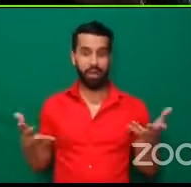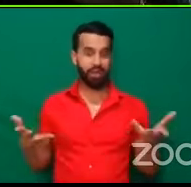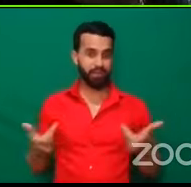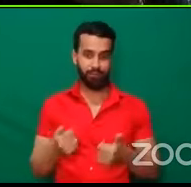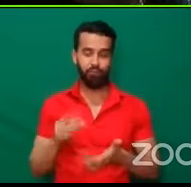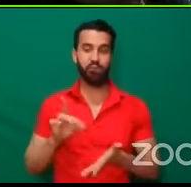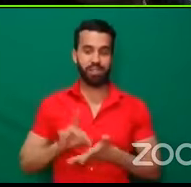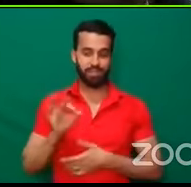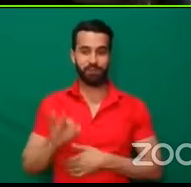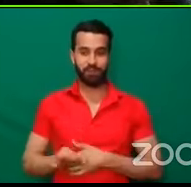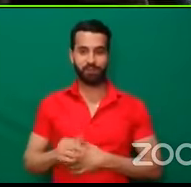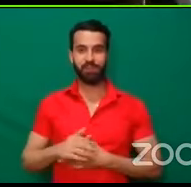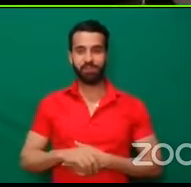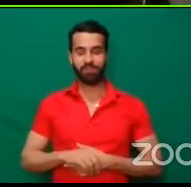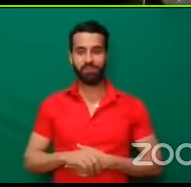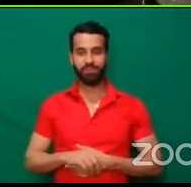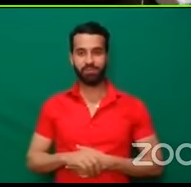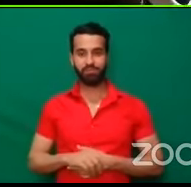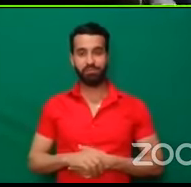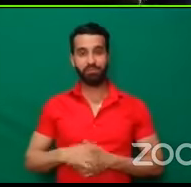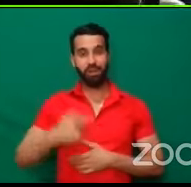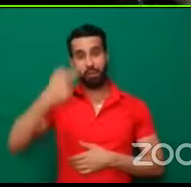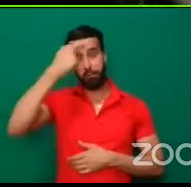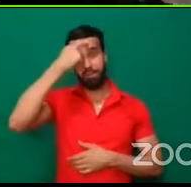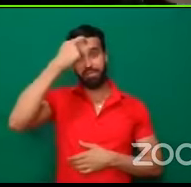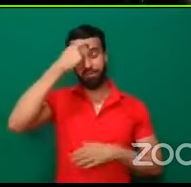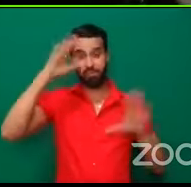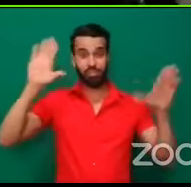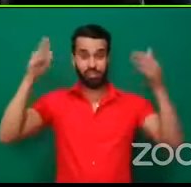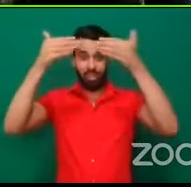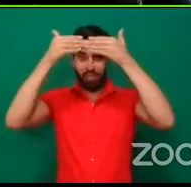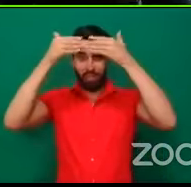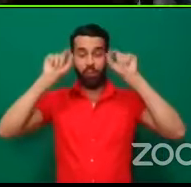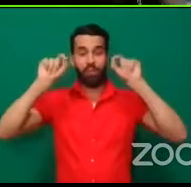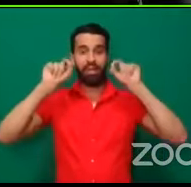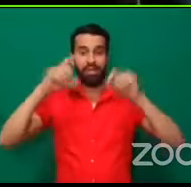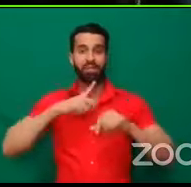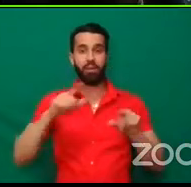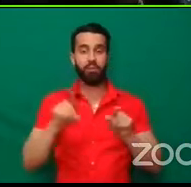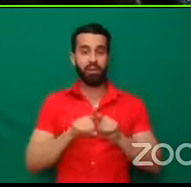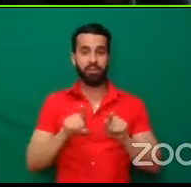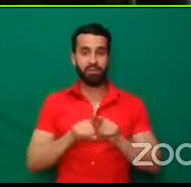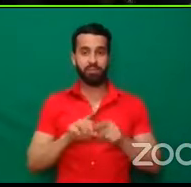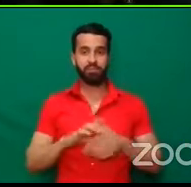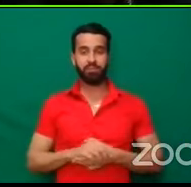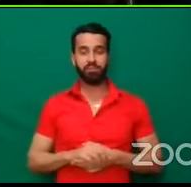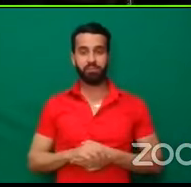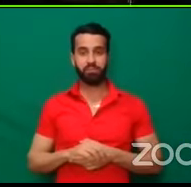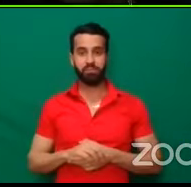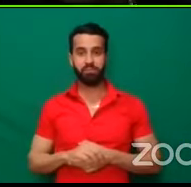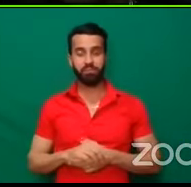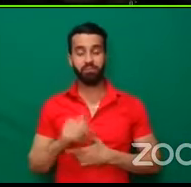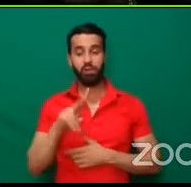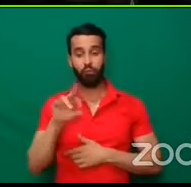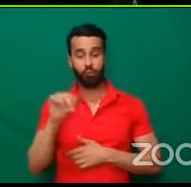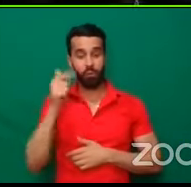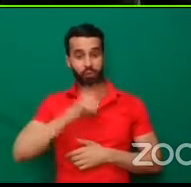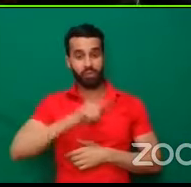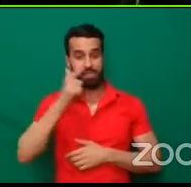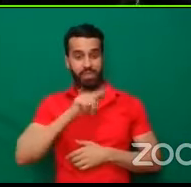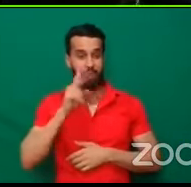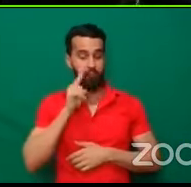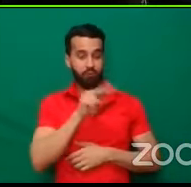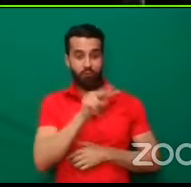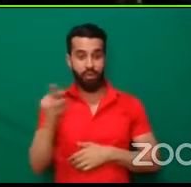tem que. Exato, que não tem a cabeça muito fechada, assim, né? Quem tá É. disposto, não, eu vou dar uma chance, vou assistir,